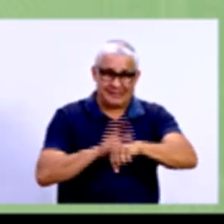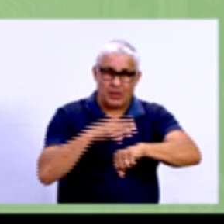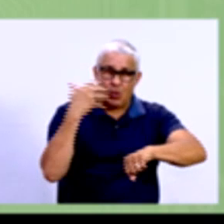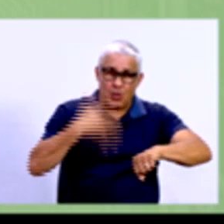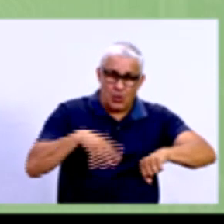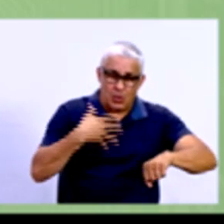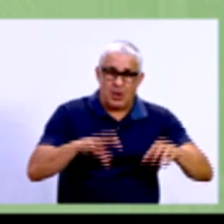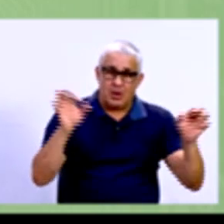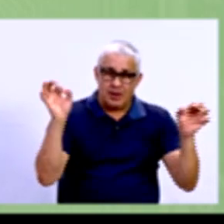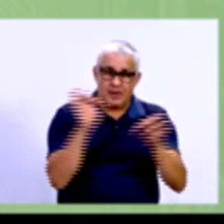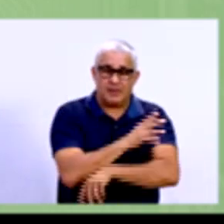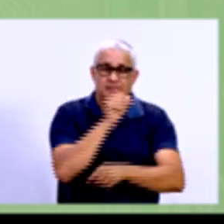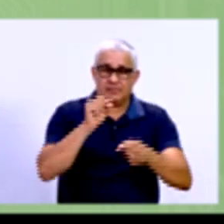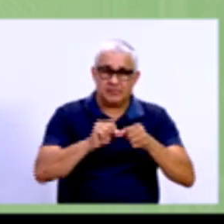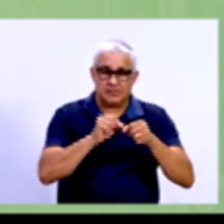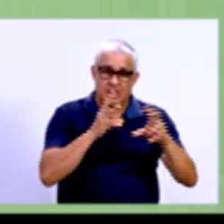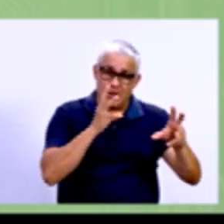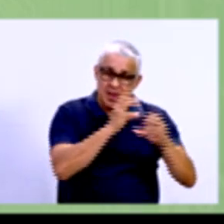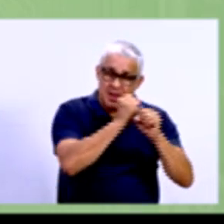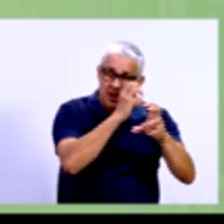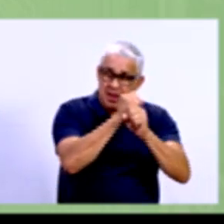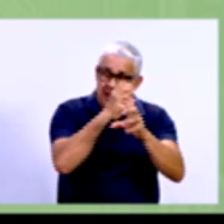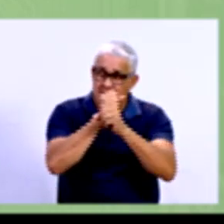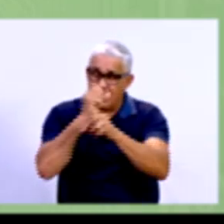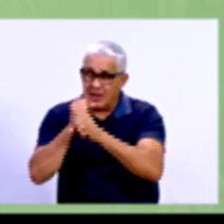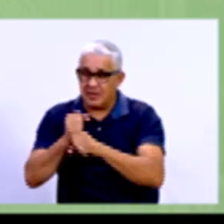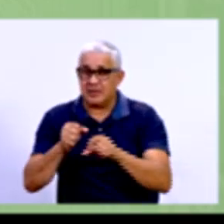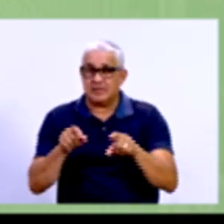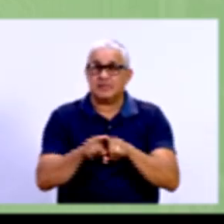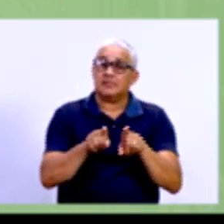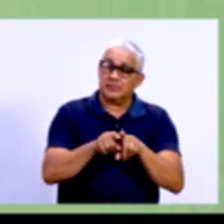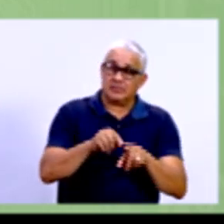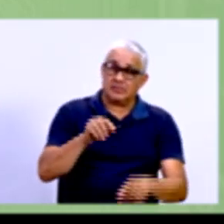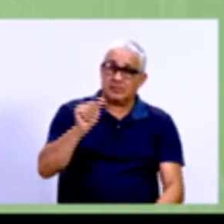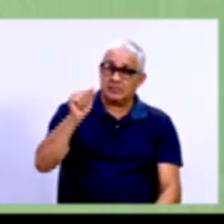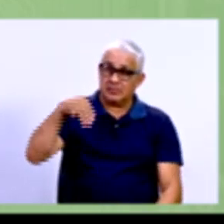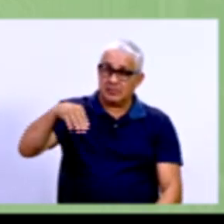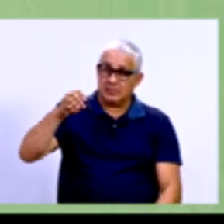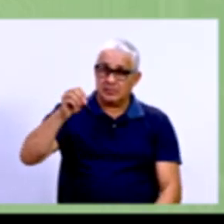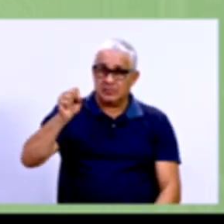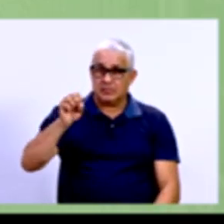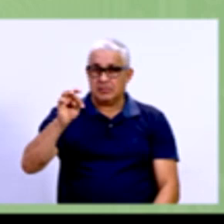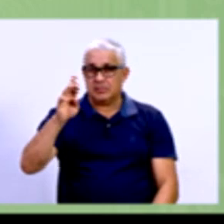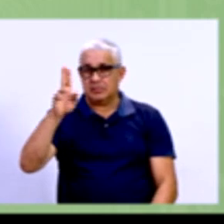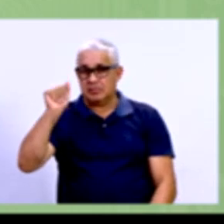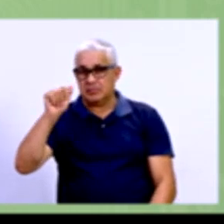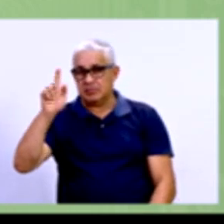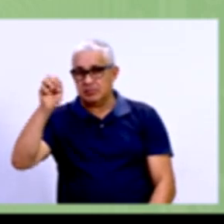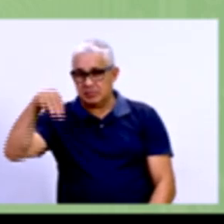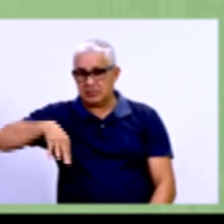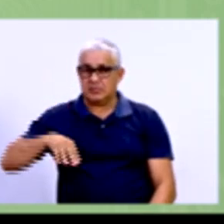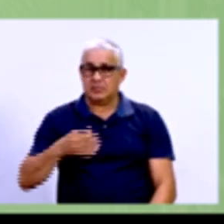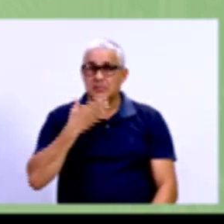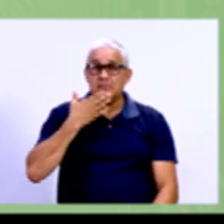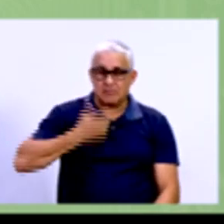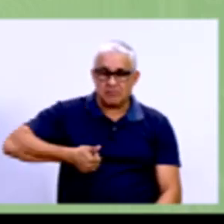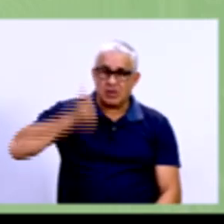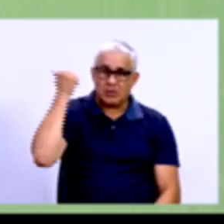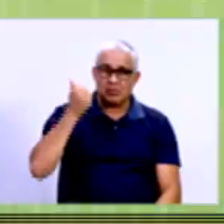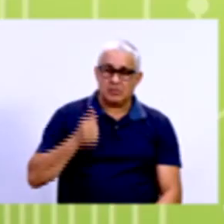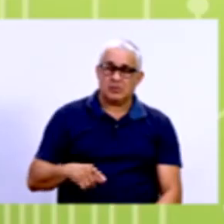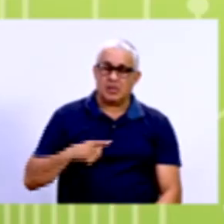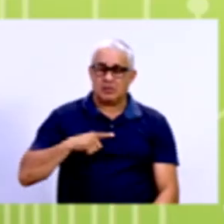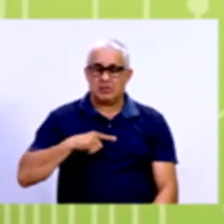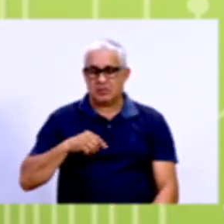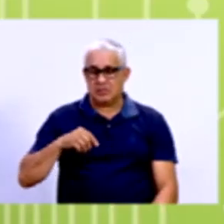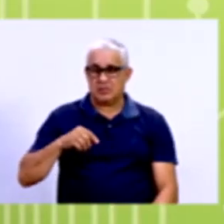de contagem, né? E no caso da amostragem já é mais fácil. Compensa muito mais a gente ter aquela margem de erro